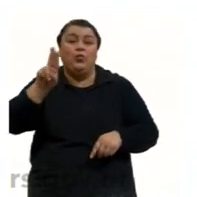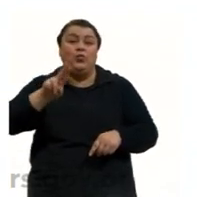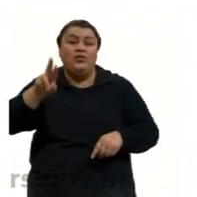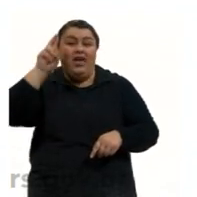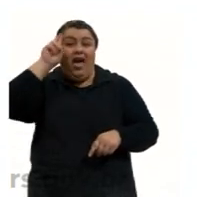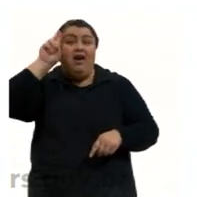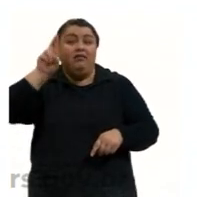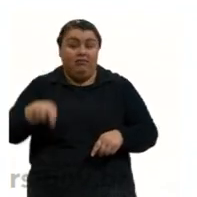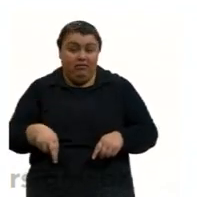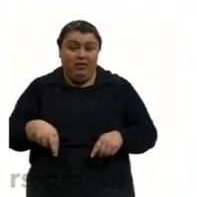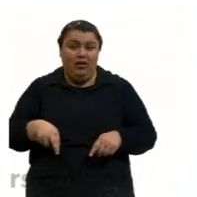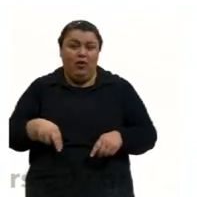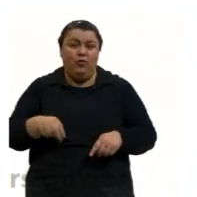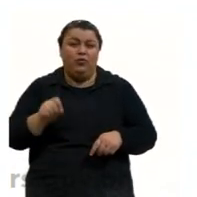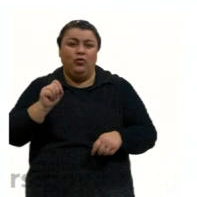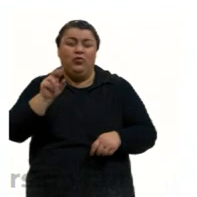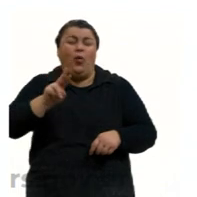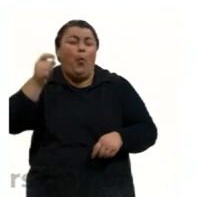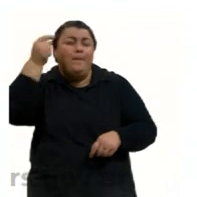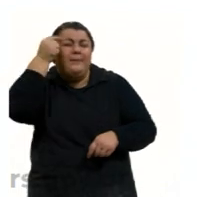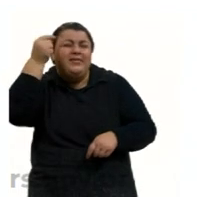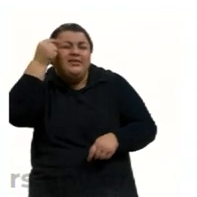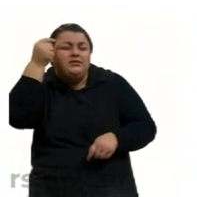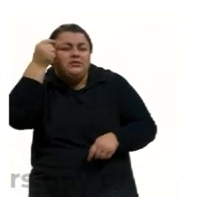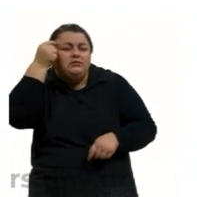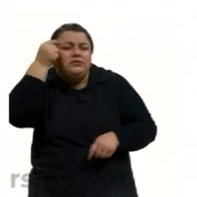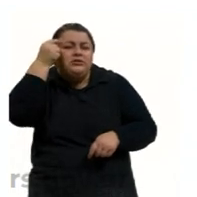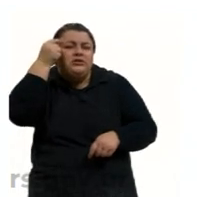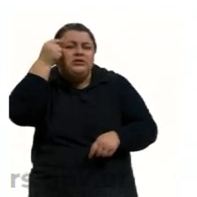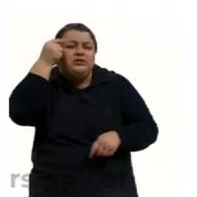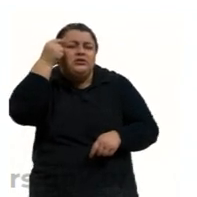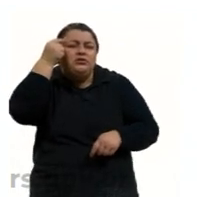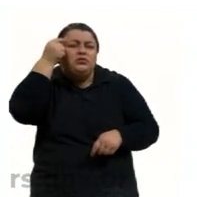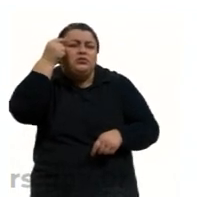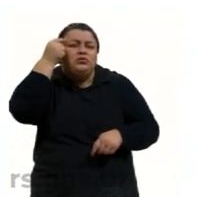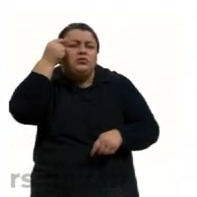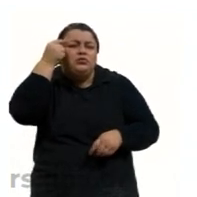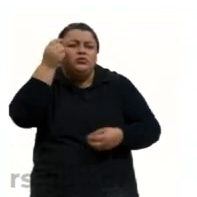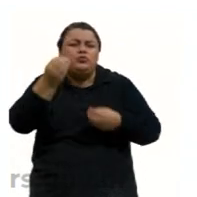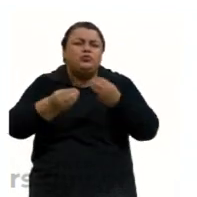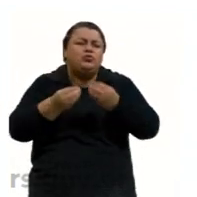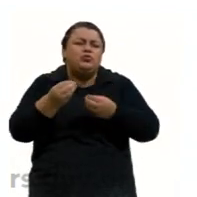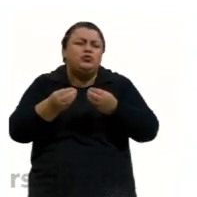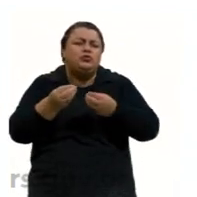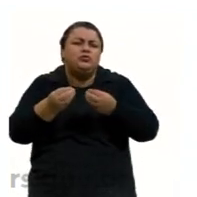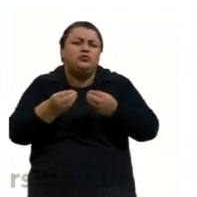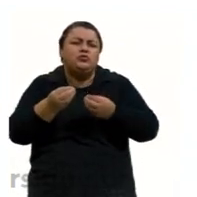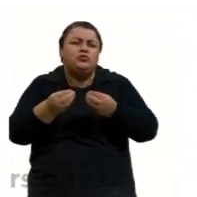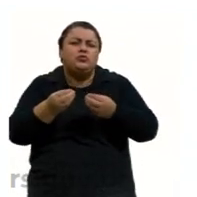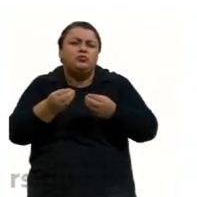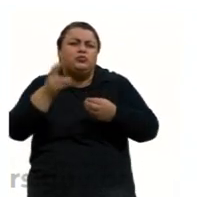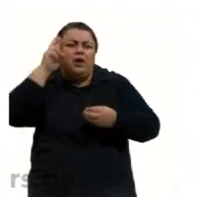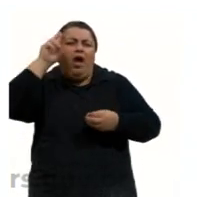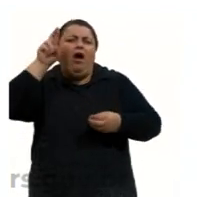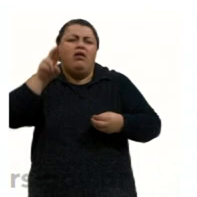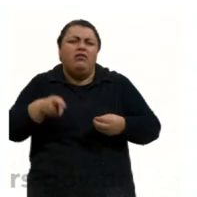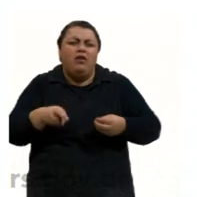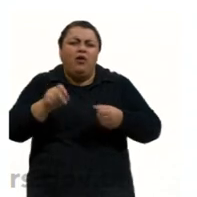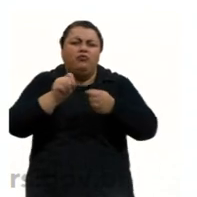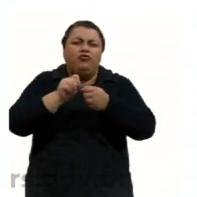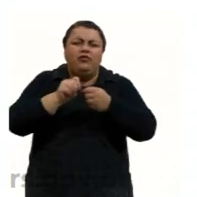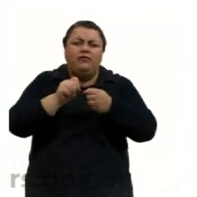através da Razão através do pensamento a filosofia se caracteriza muito Através disso né através da Razão